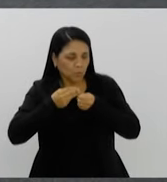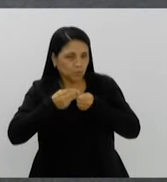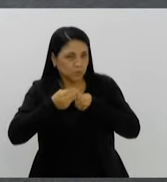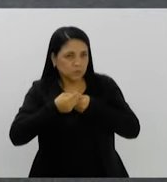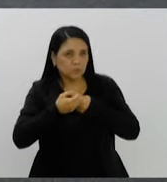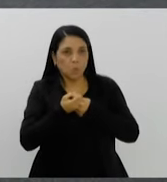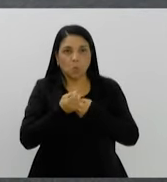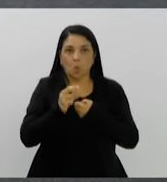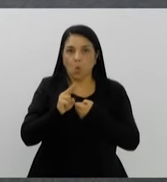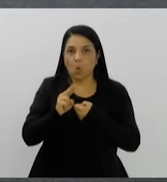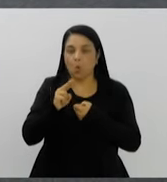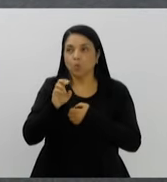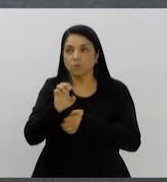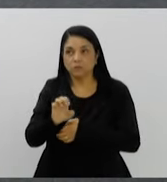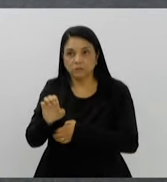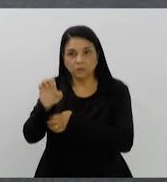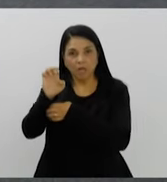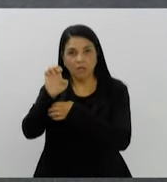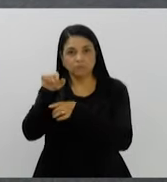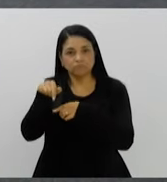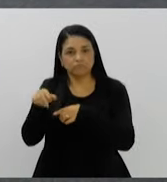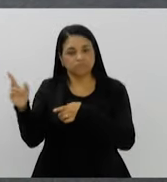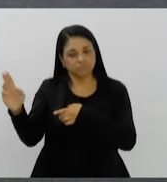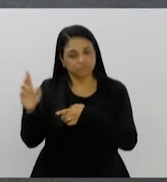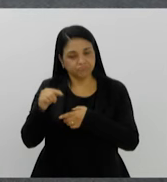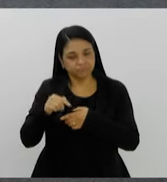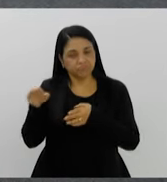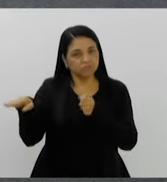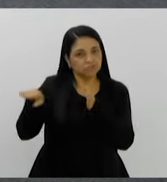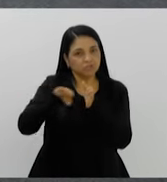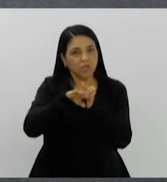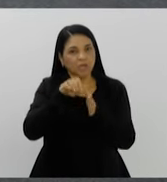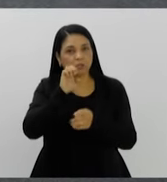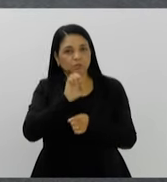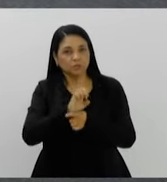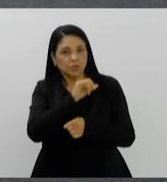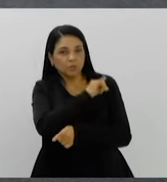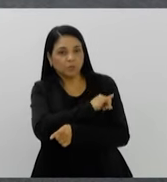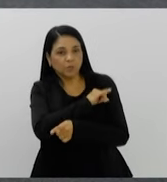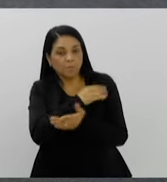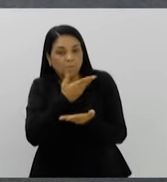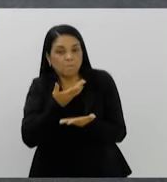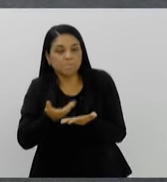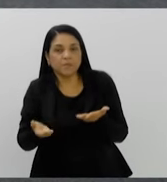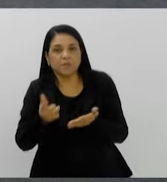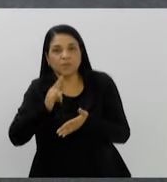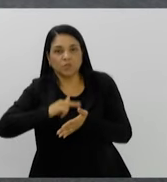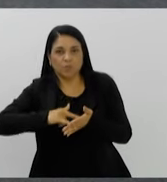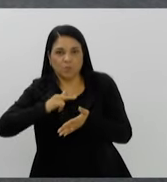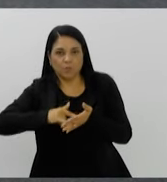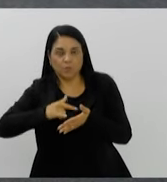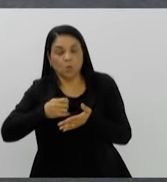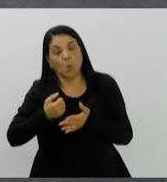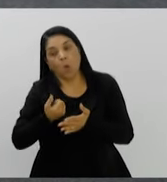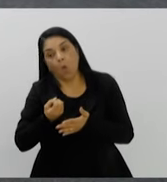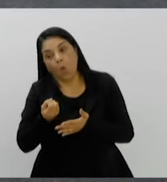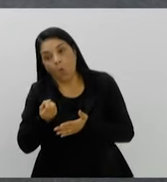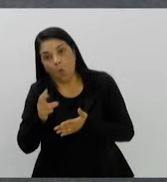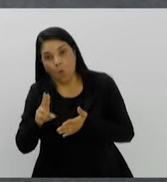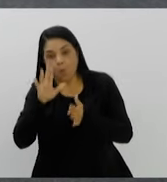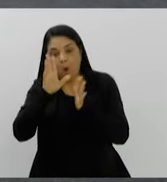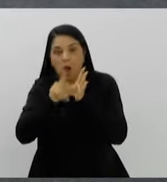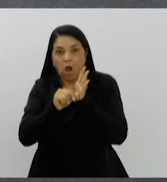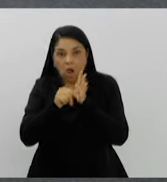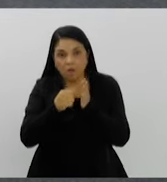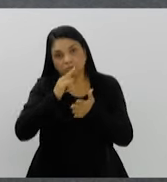estado está no Rio de Janeiro e perder seus documentos ou serem roubados